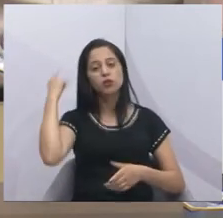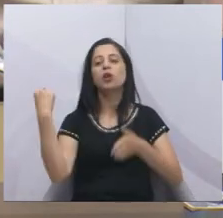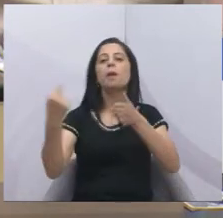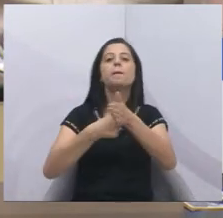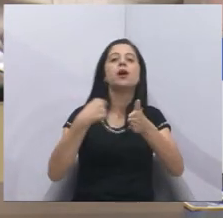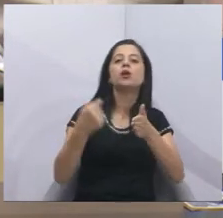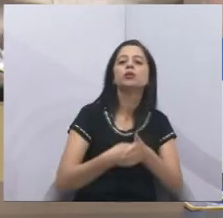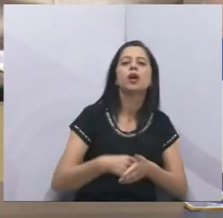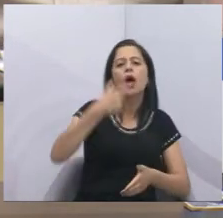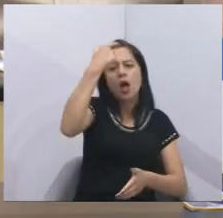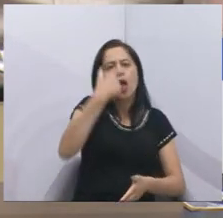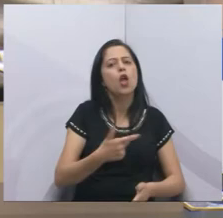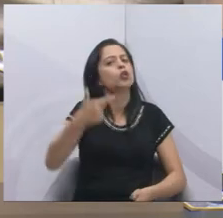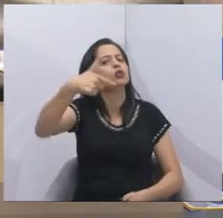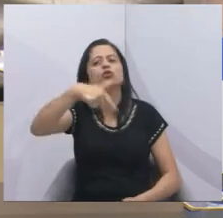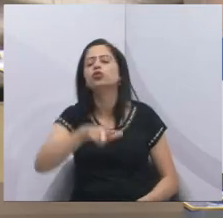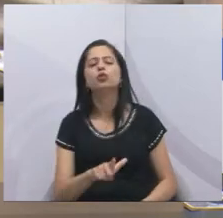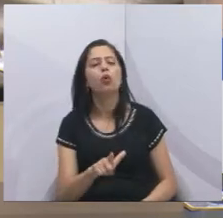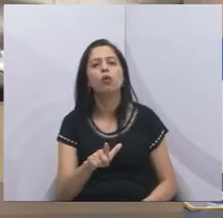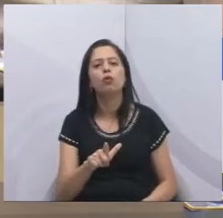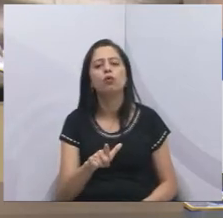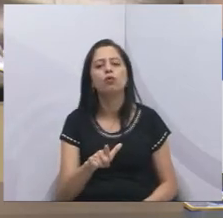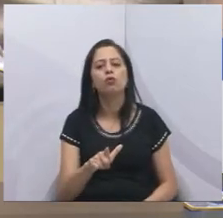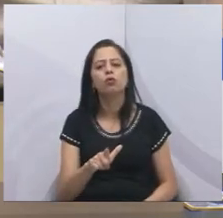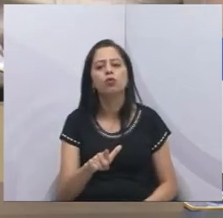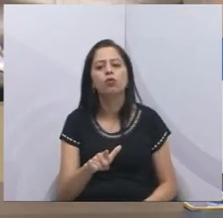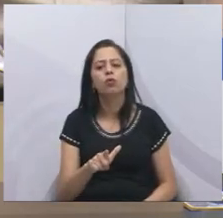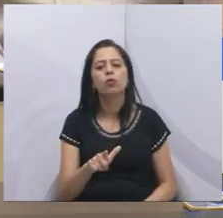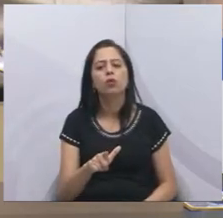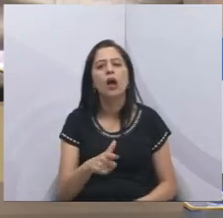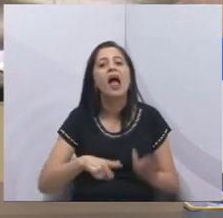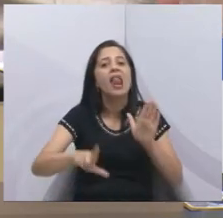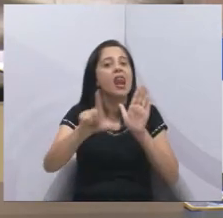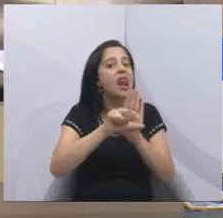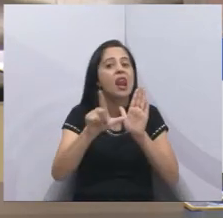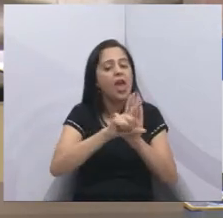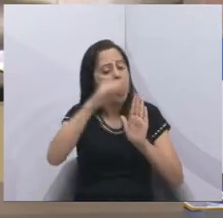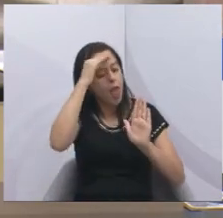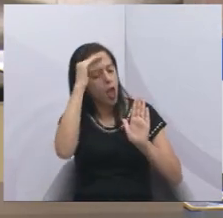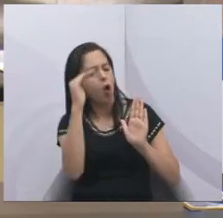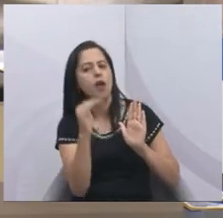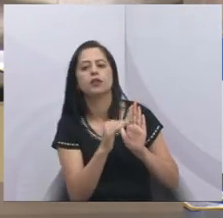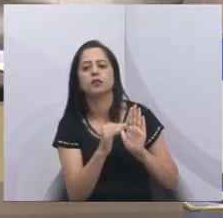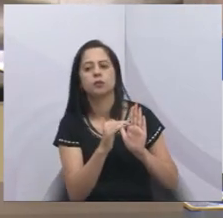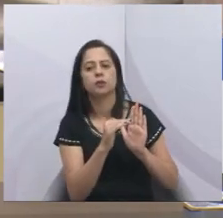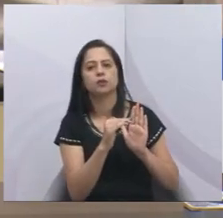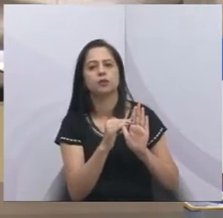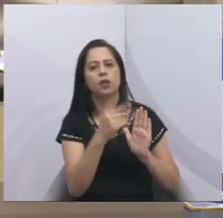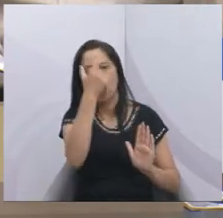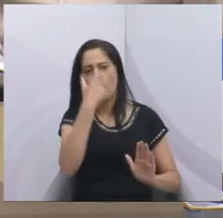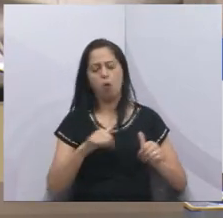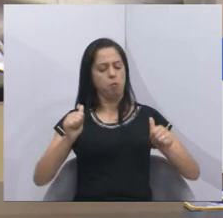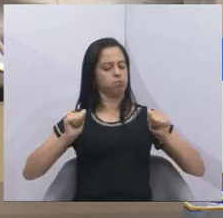Eu me abstenho, vou falar o porquê me abstive com base na lei. Por isso, eu me abstenho, senhor